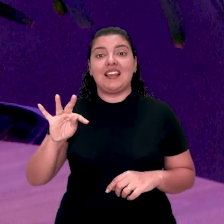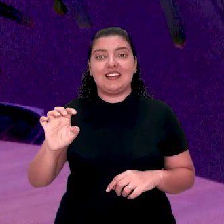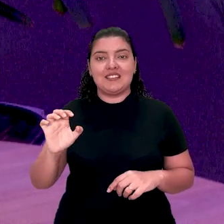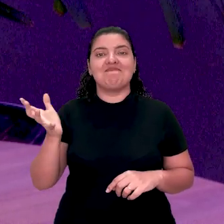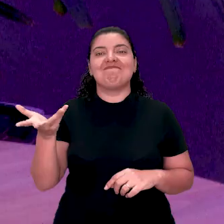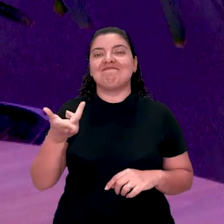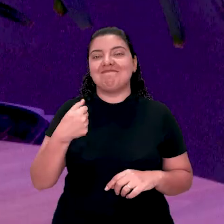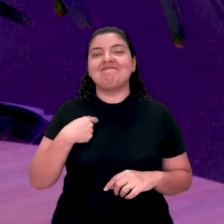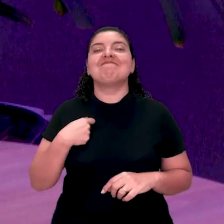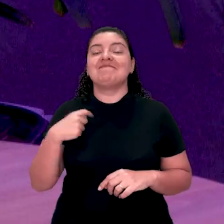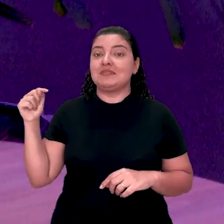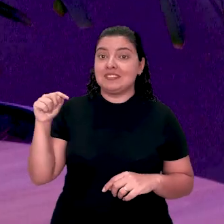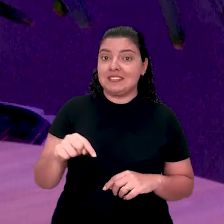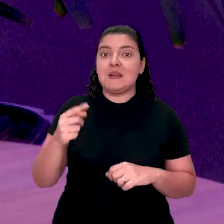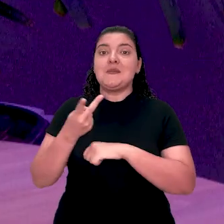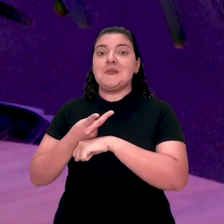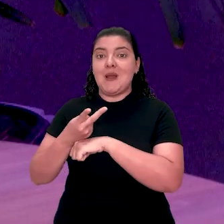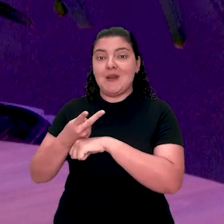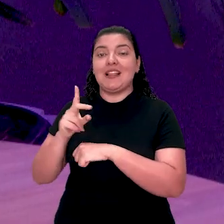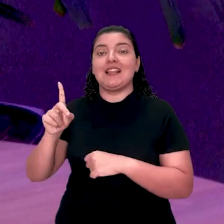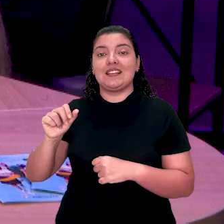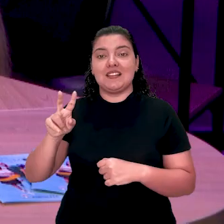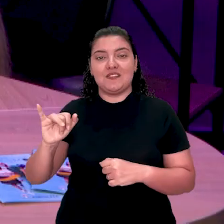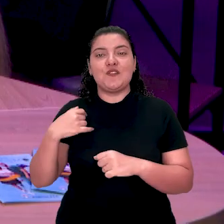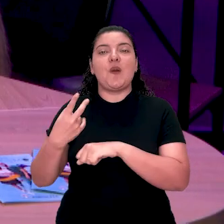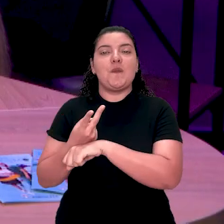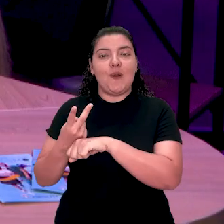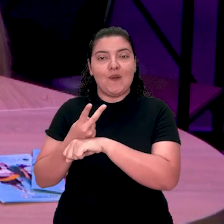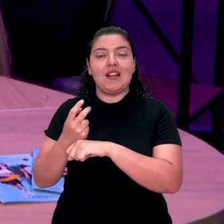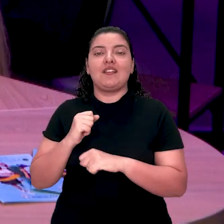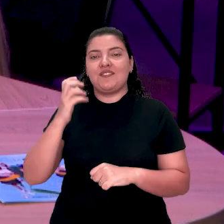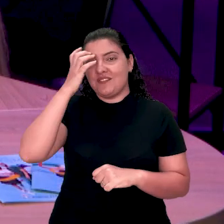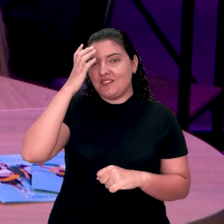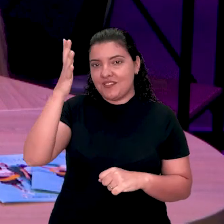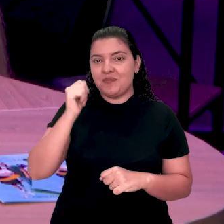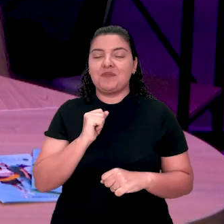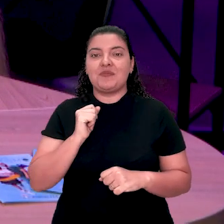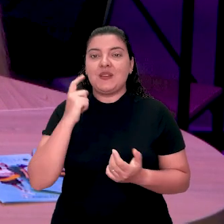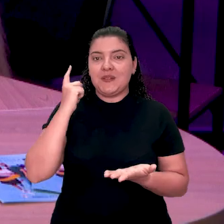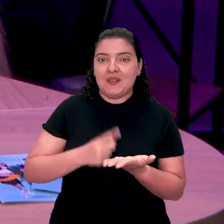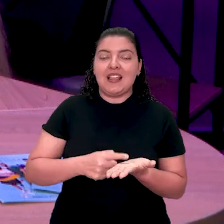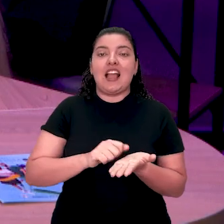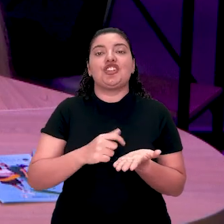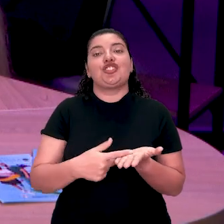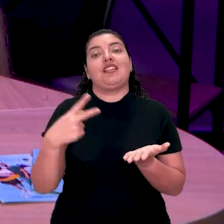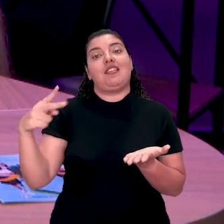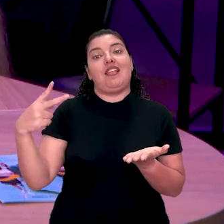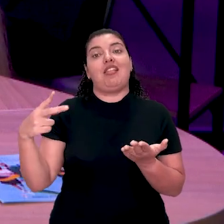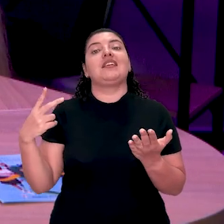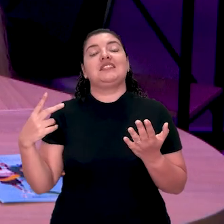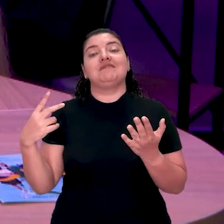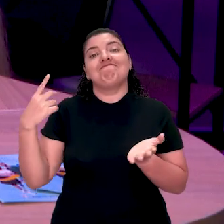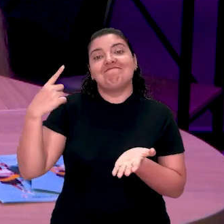Seria maravilhoso, Davi Valente. Vamos atrás de Davi Valente. Vamos catar ele. Vamos catar, é fácil. Na agenda. Na agenda, é